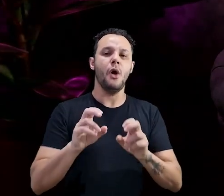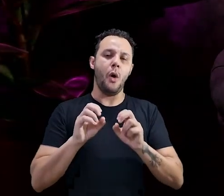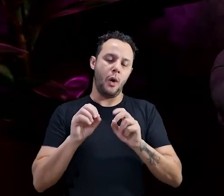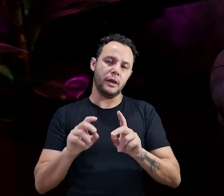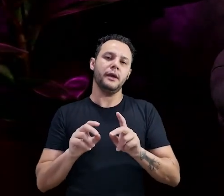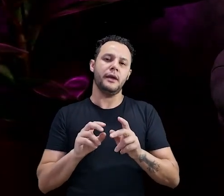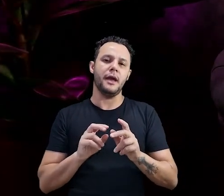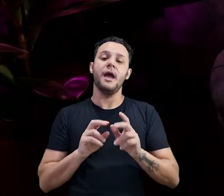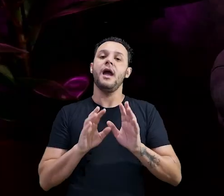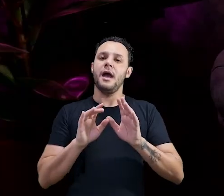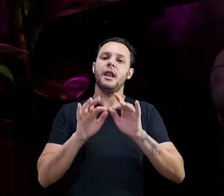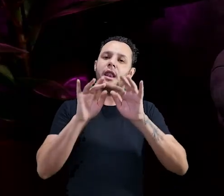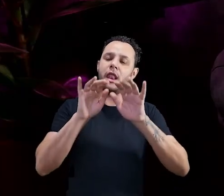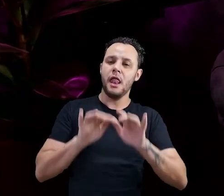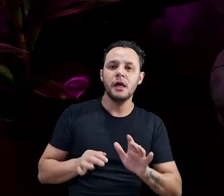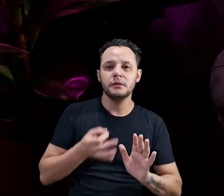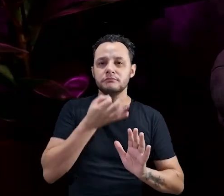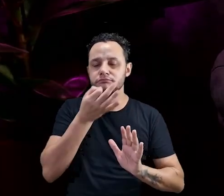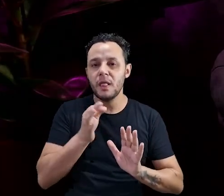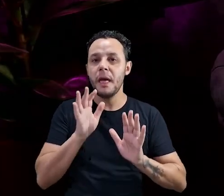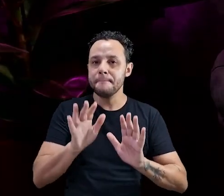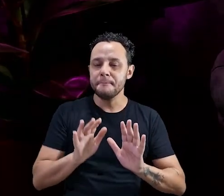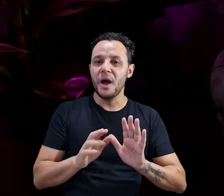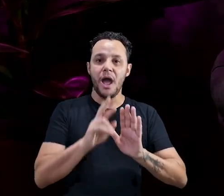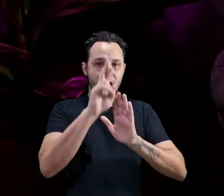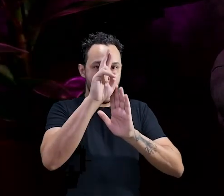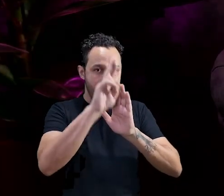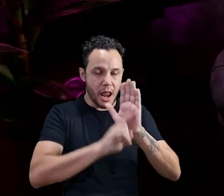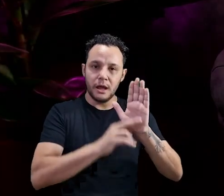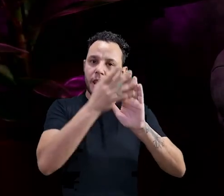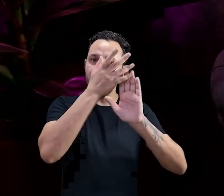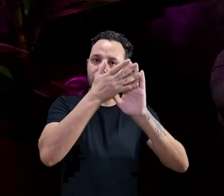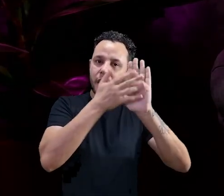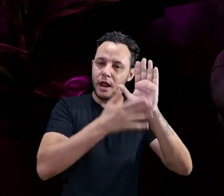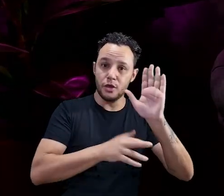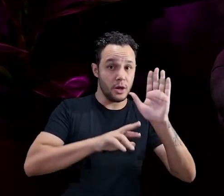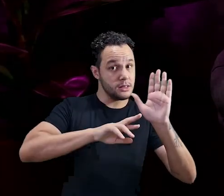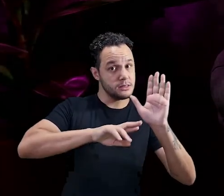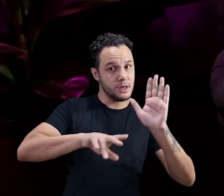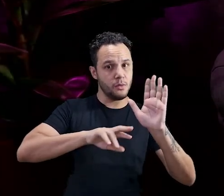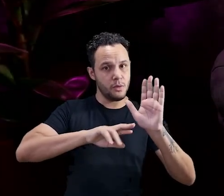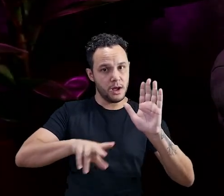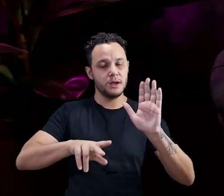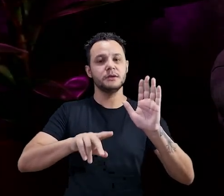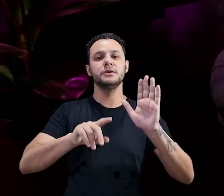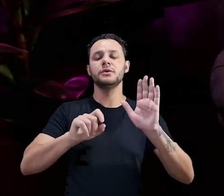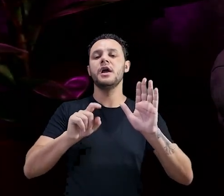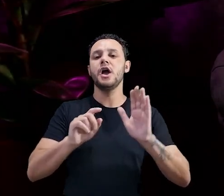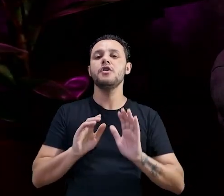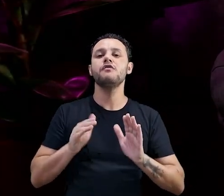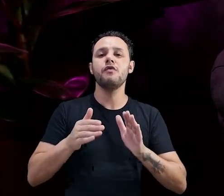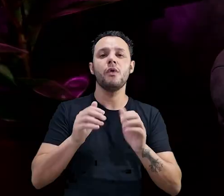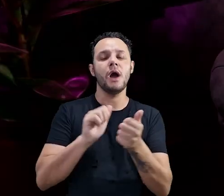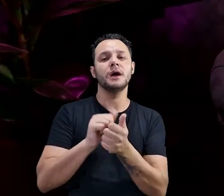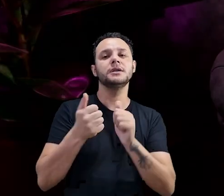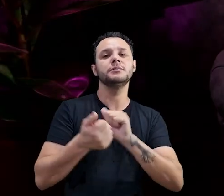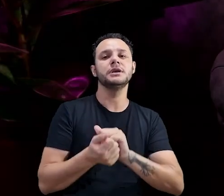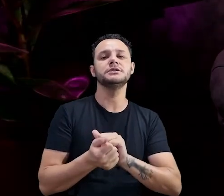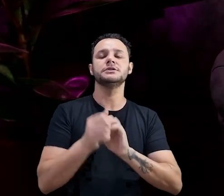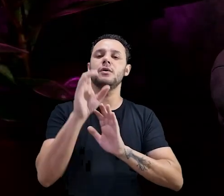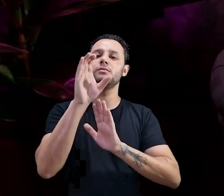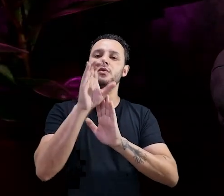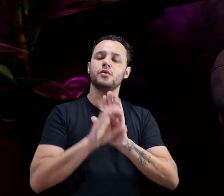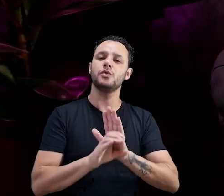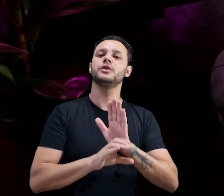tem um lugarzinho para fazer o relato, mas ele não é um relatório, ele é um plano para que a gente possa fazer de fato a